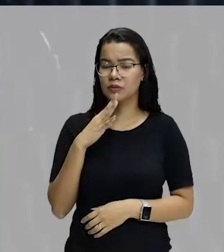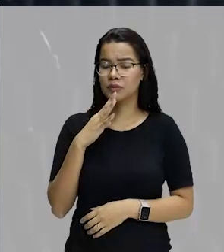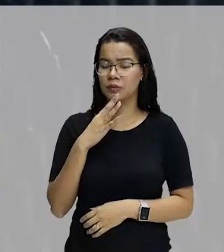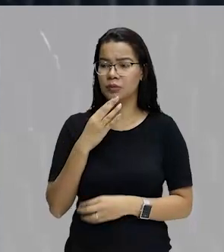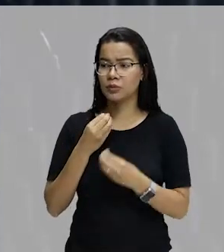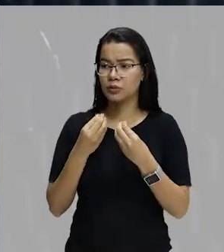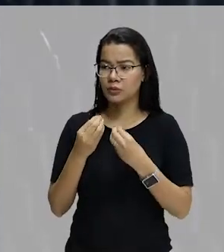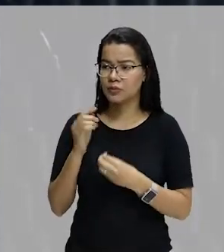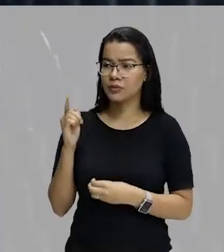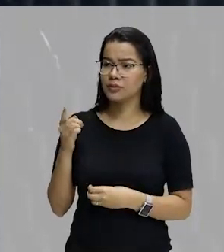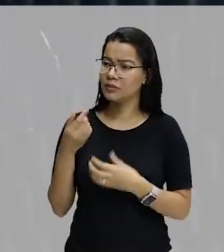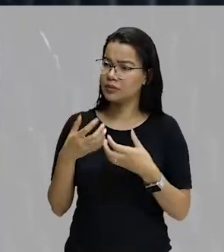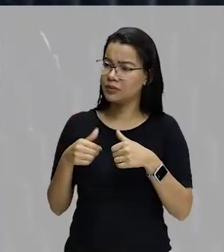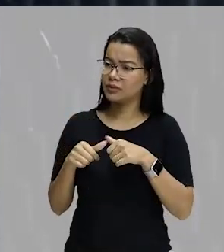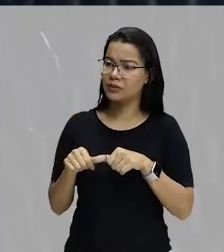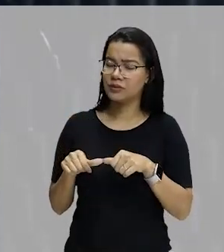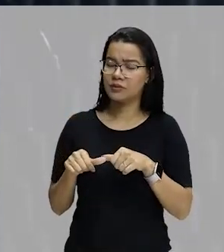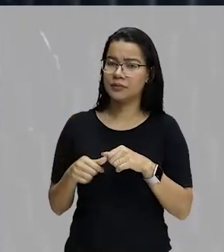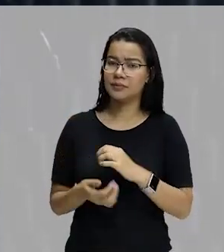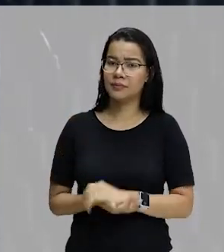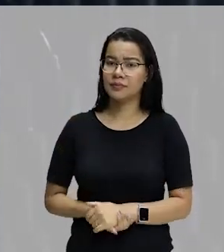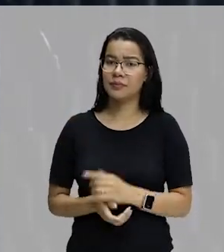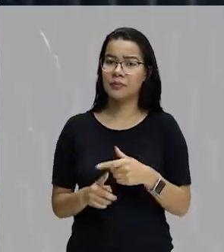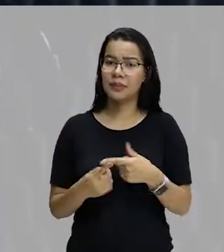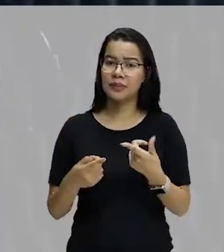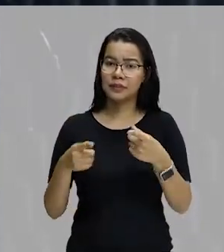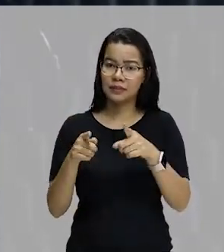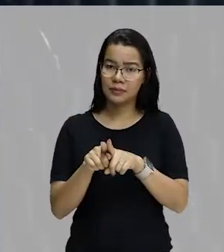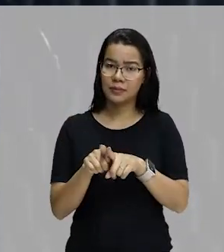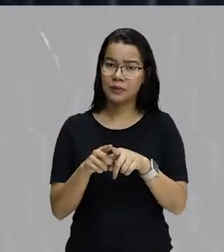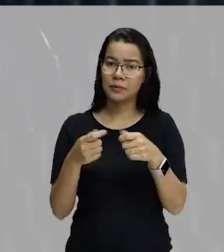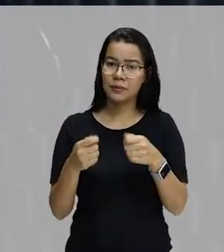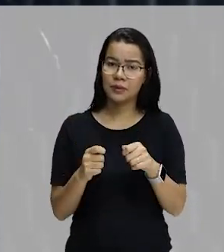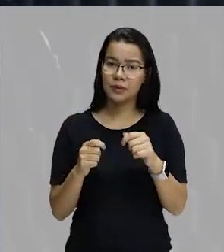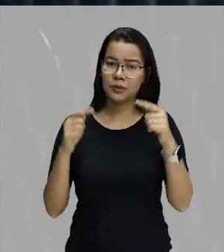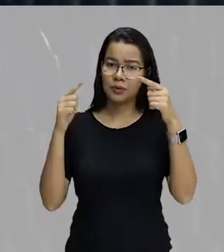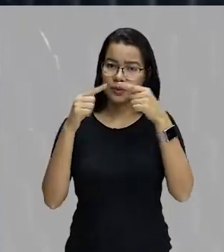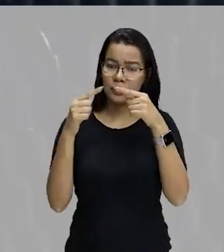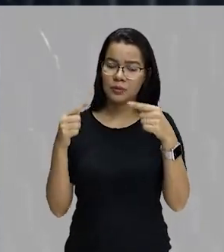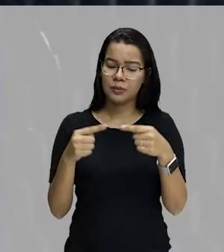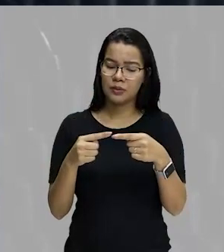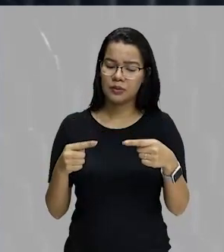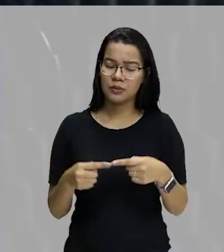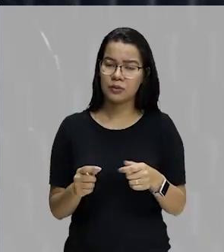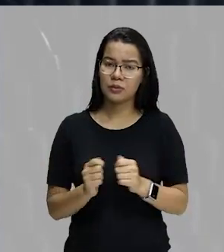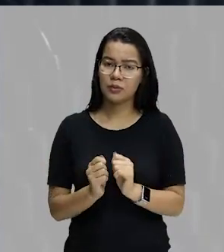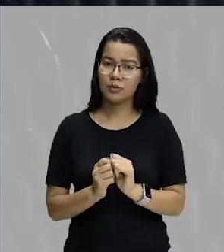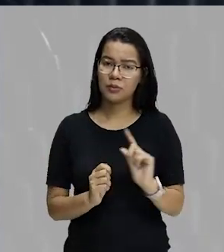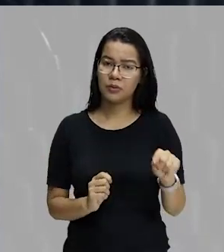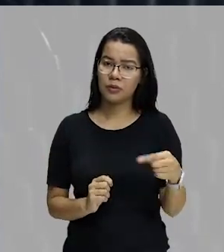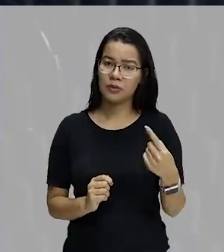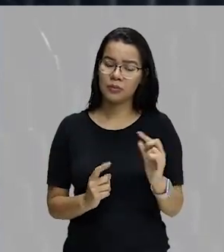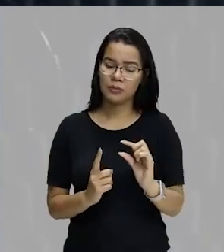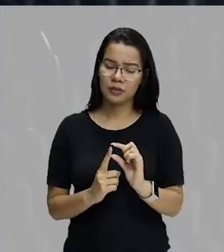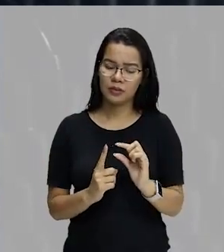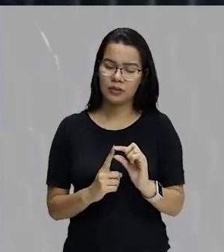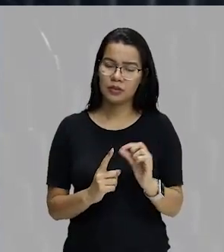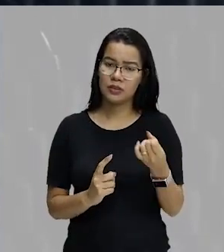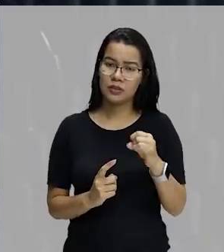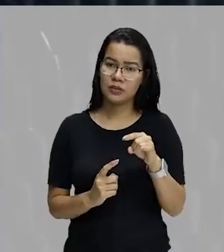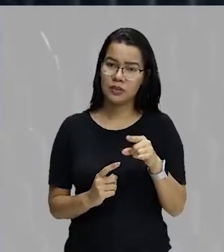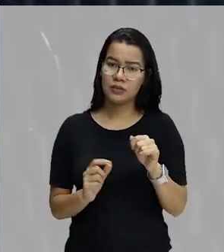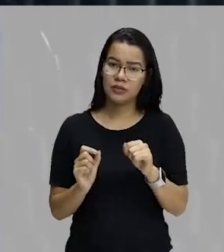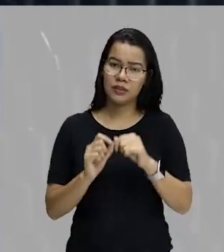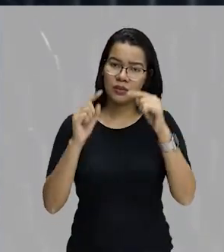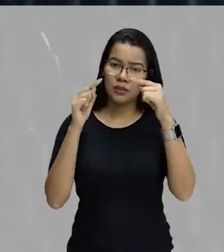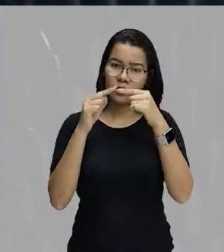vai você ou como está você? Mas ele também pode ser combinado com uma outra palavra. E aí, quando você faz a